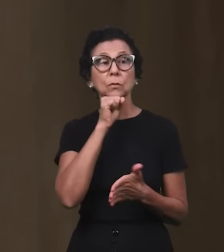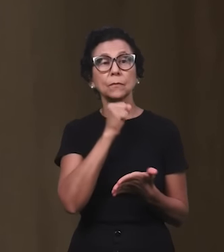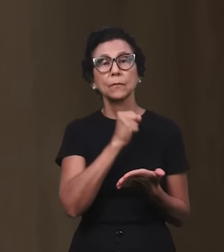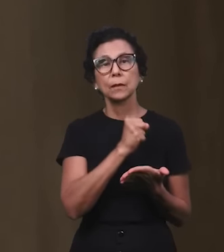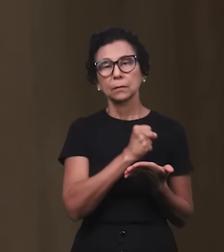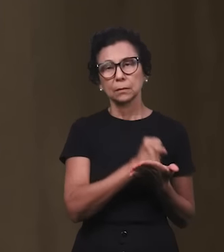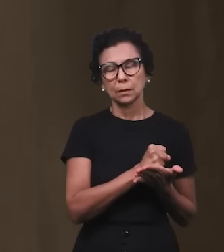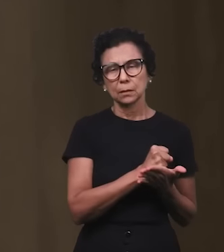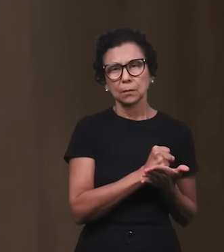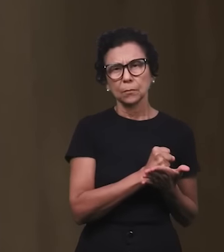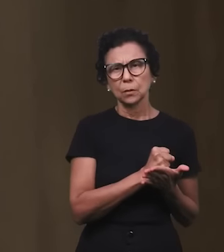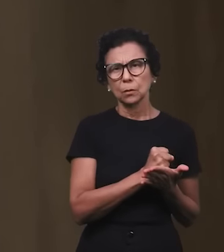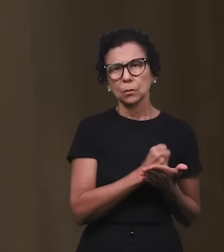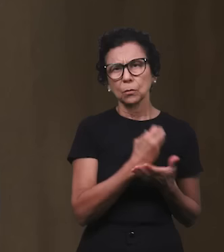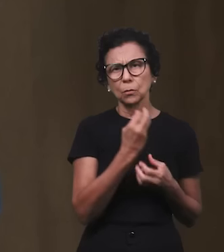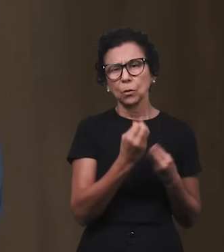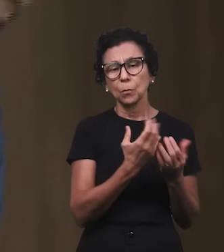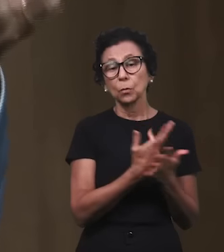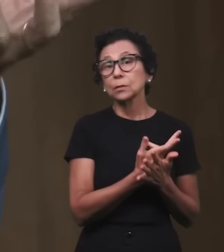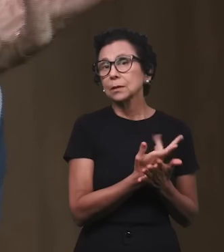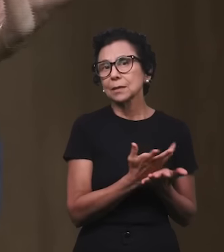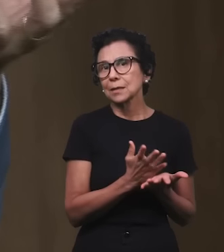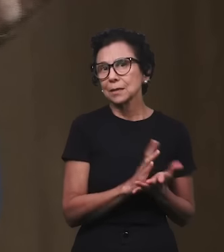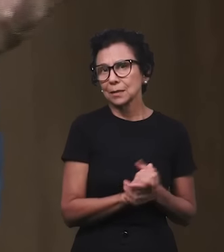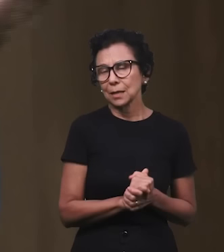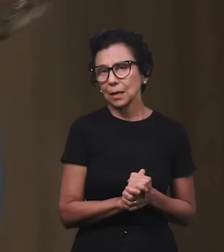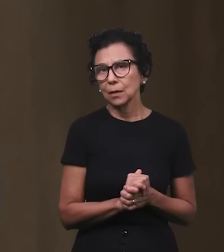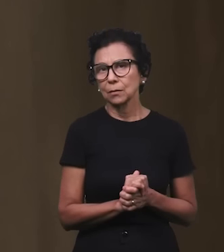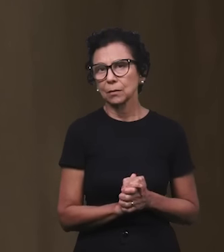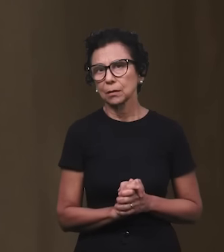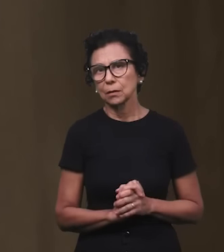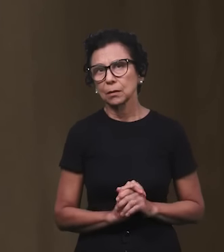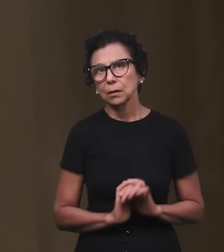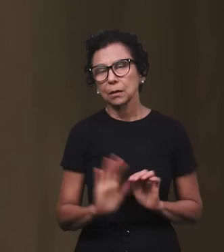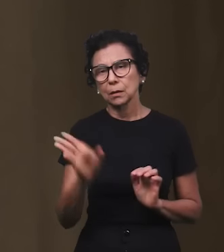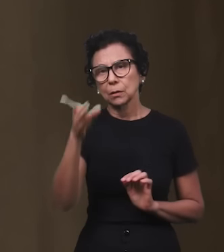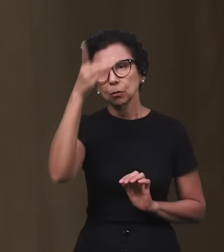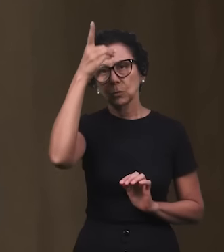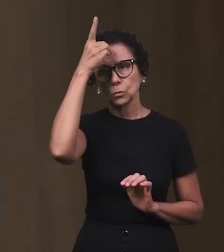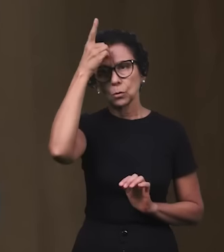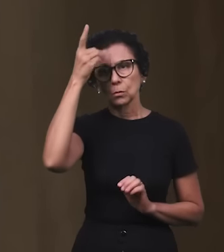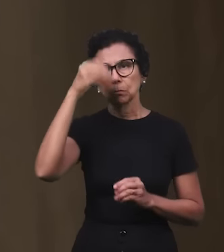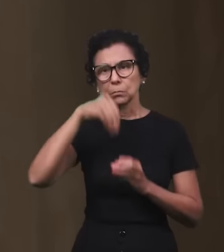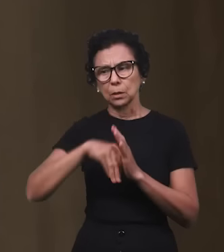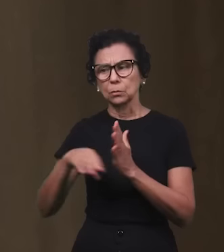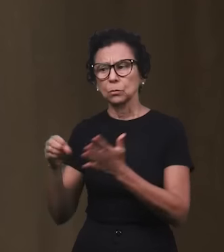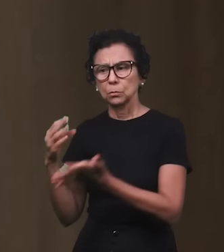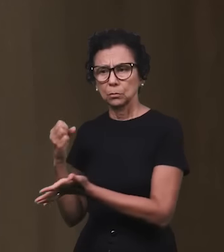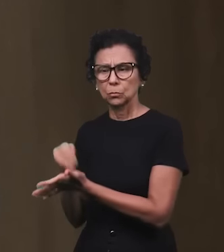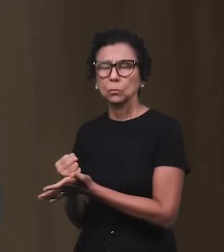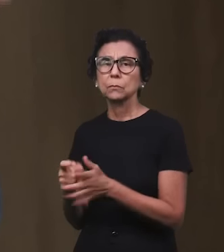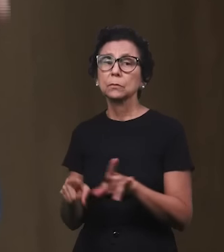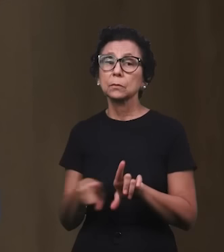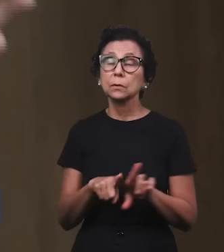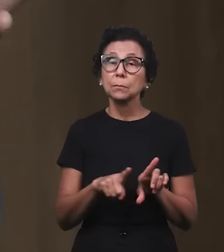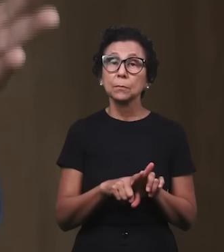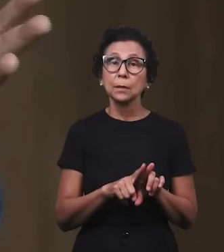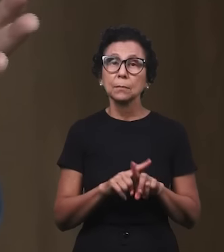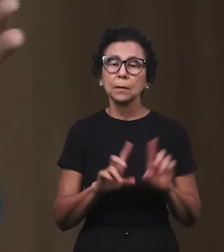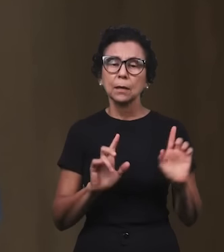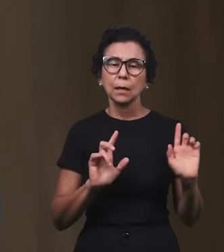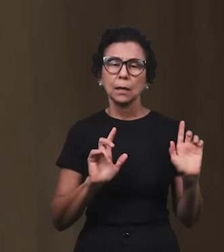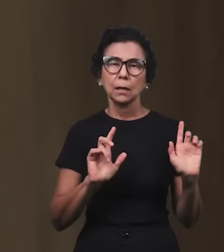Como aconteceram os dons espirituais? A expressão dom espiritual é uma expressão do Novo Testamento, mas essas operações do